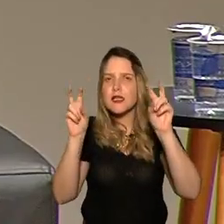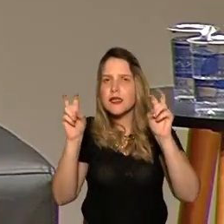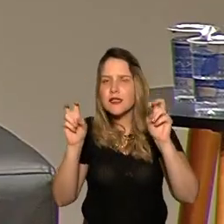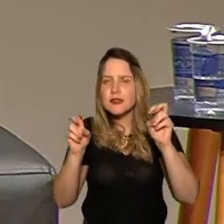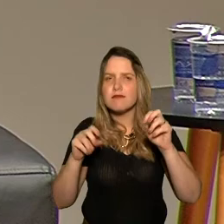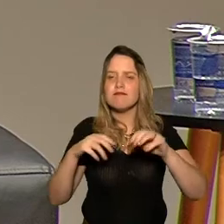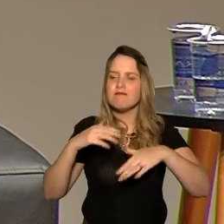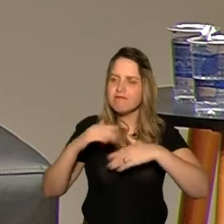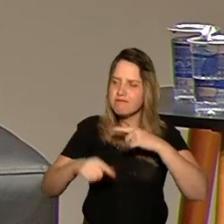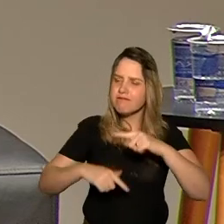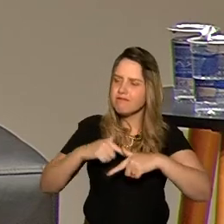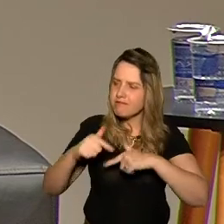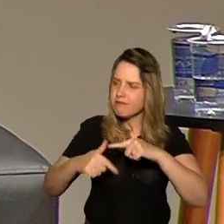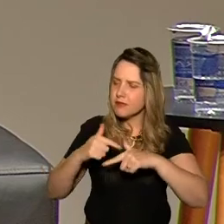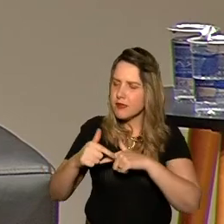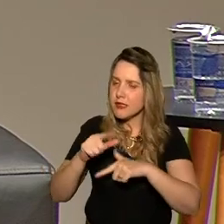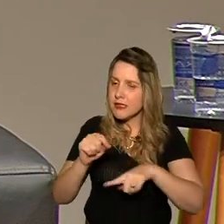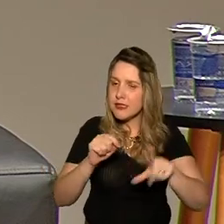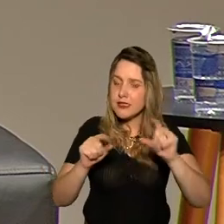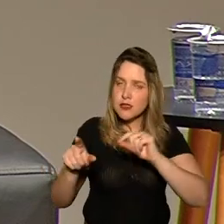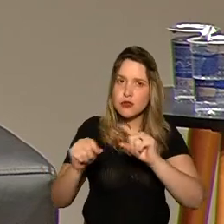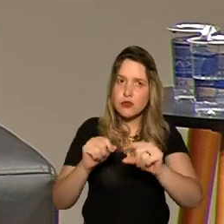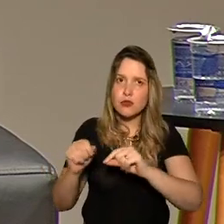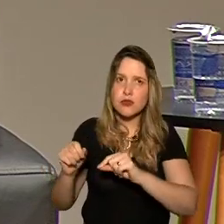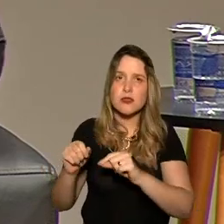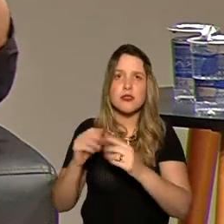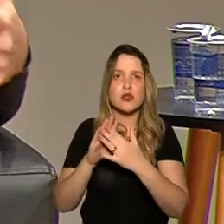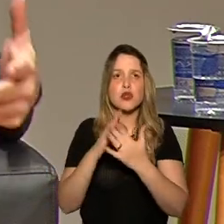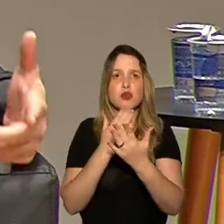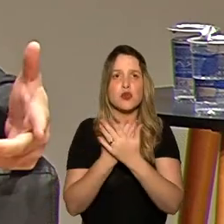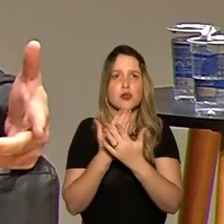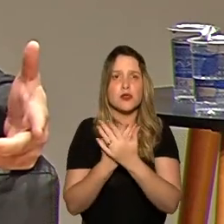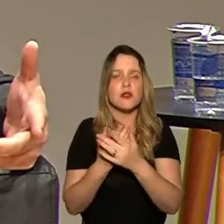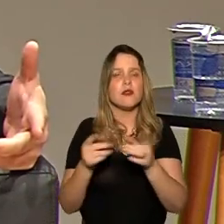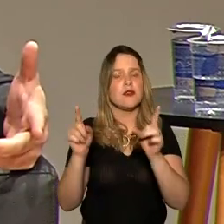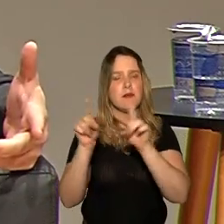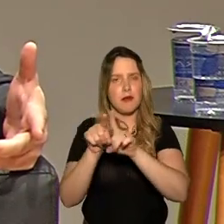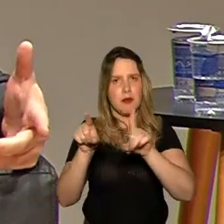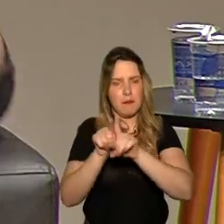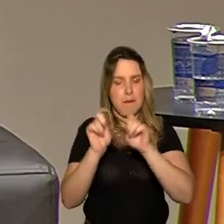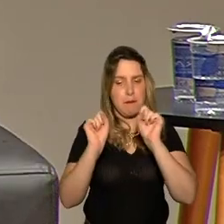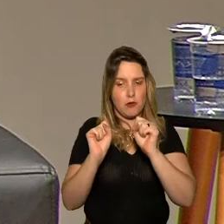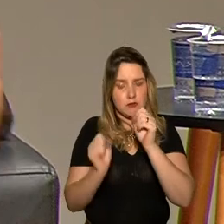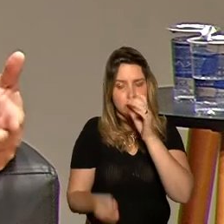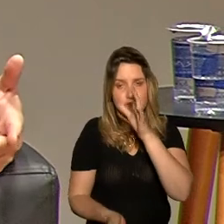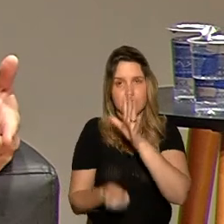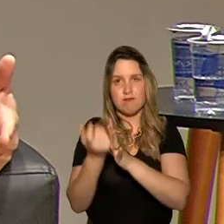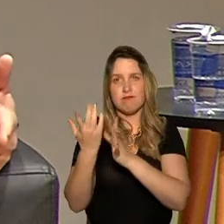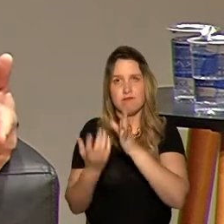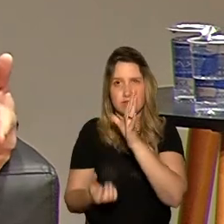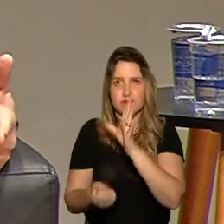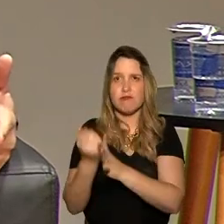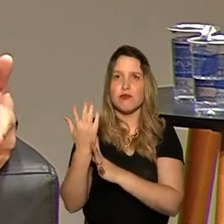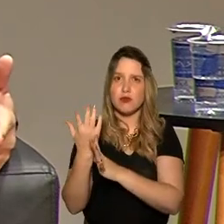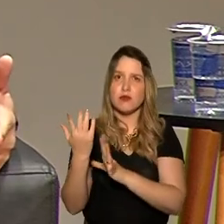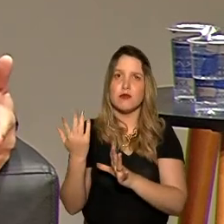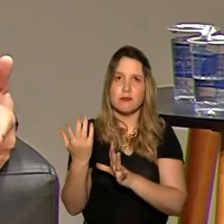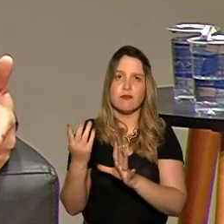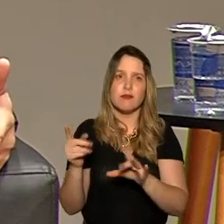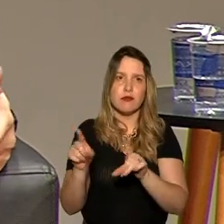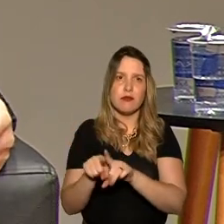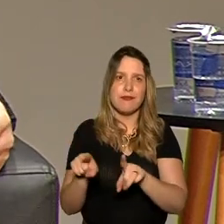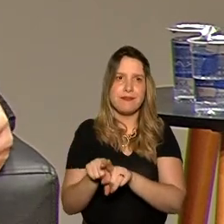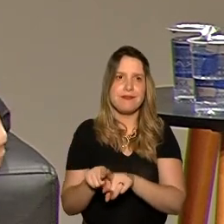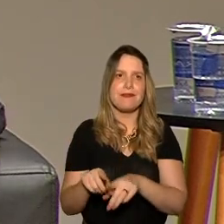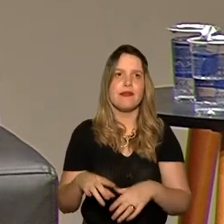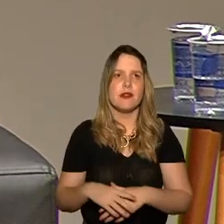demandas e inquietações desses públicos escolares também possam surgir e ganhar consequência que aí é o mais difícil